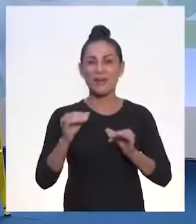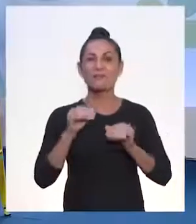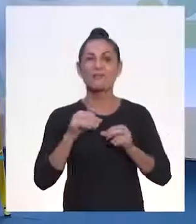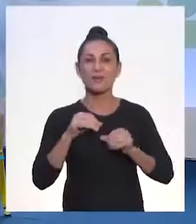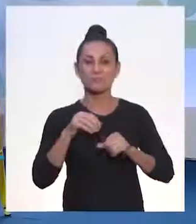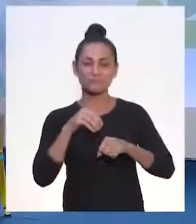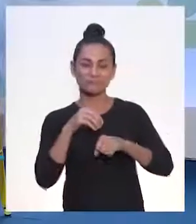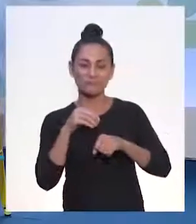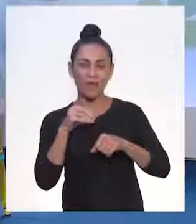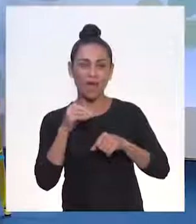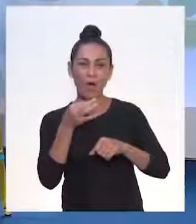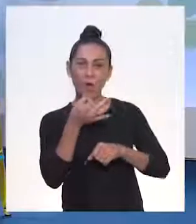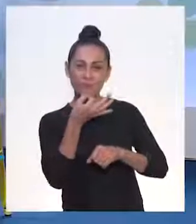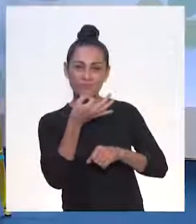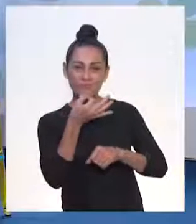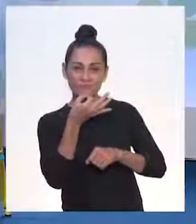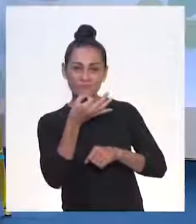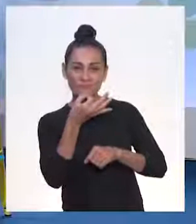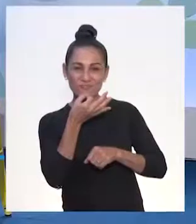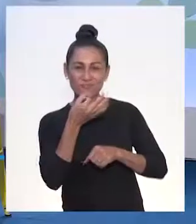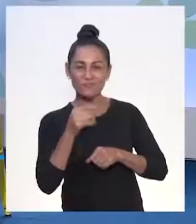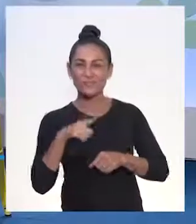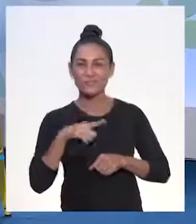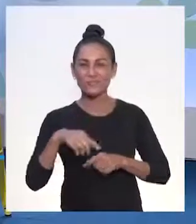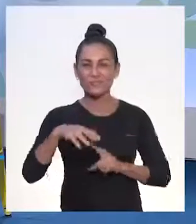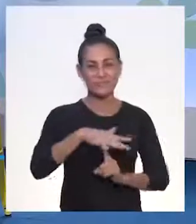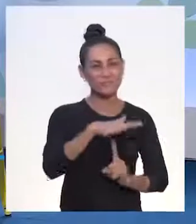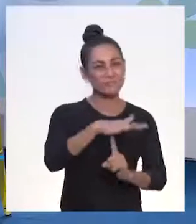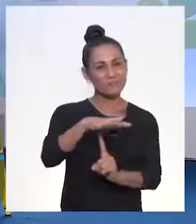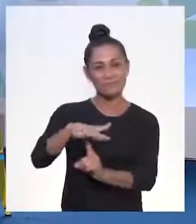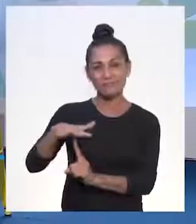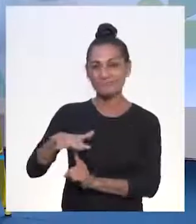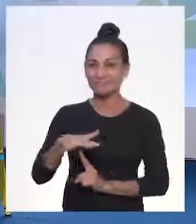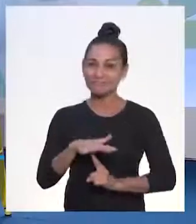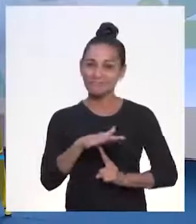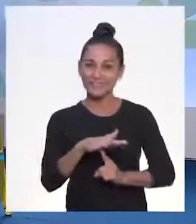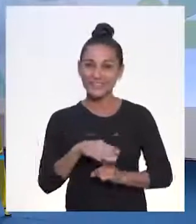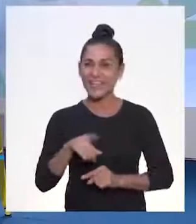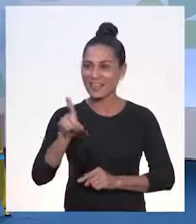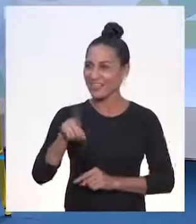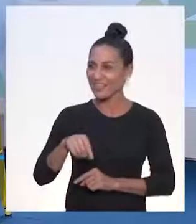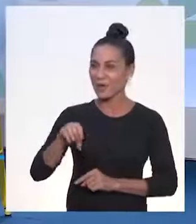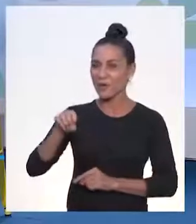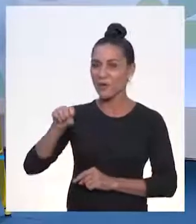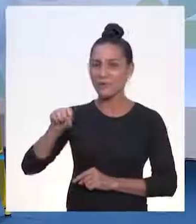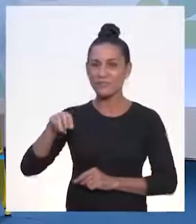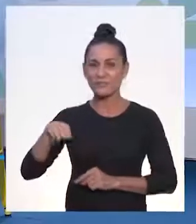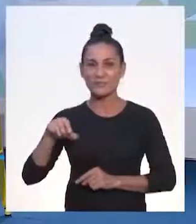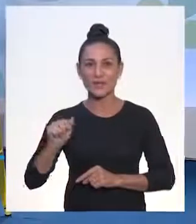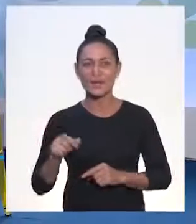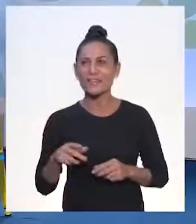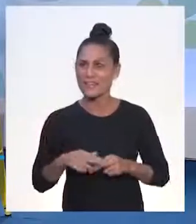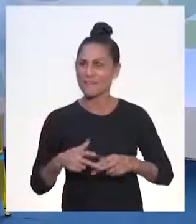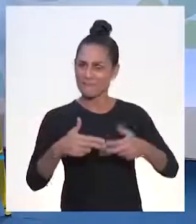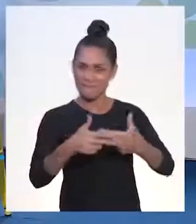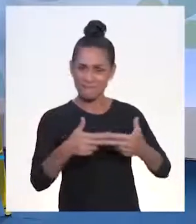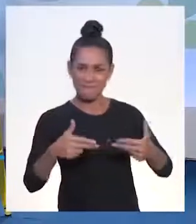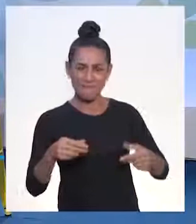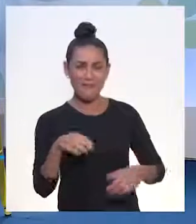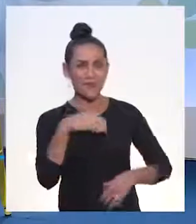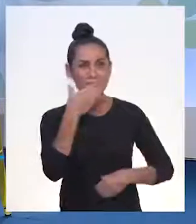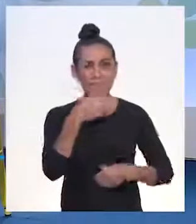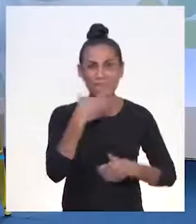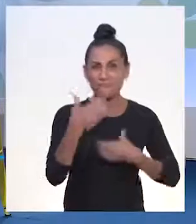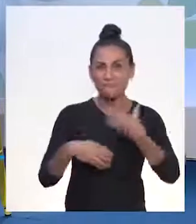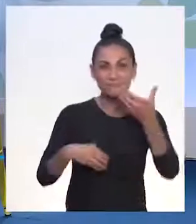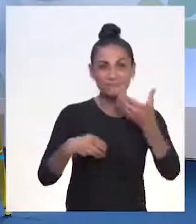vamos fazer aqui. Mas hoje nós temos essa feira aqui, né, Osmar? Beleza, né? Cheio de frutas, muita variedade, mas a aula não vai ser uma feira, né? Eu